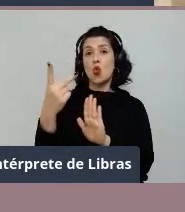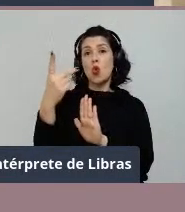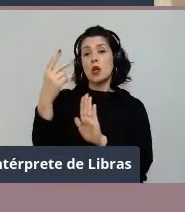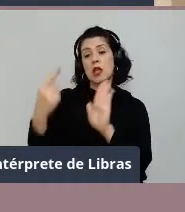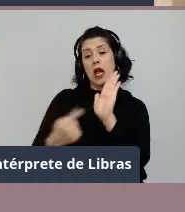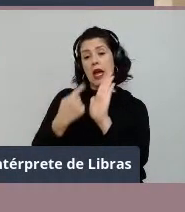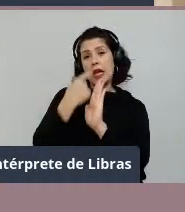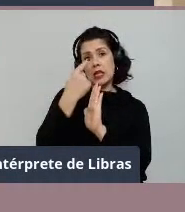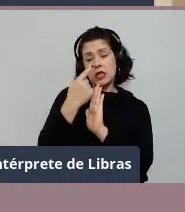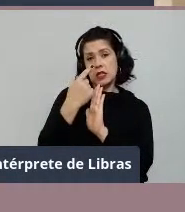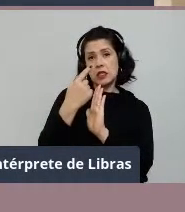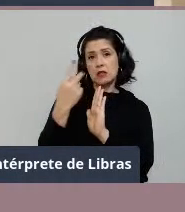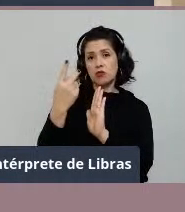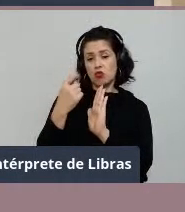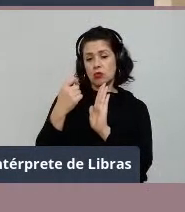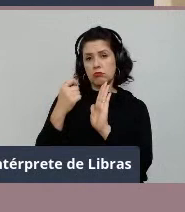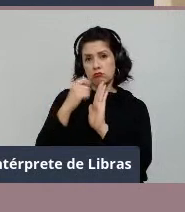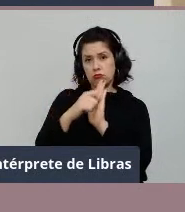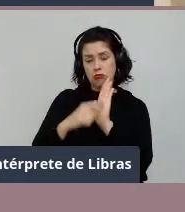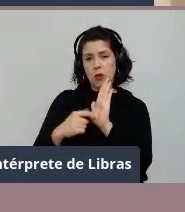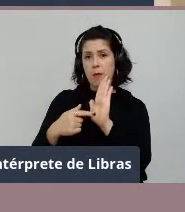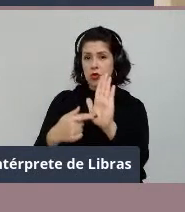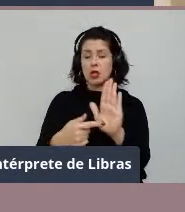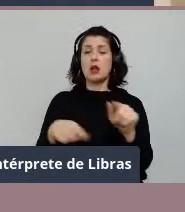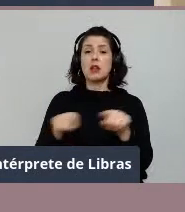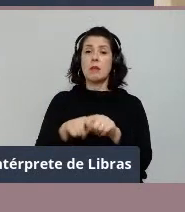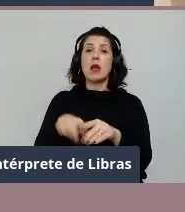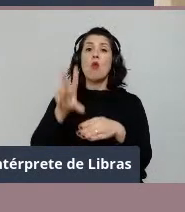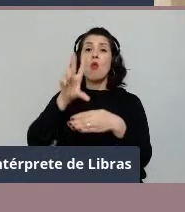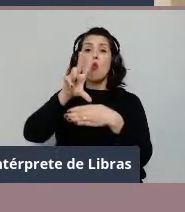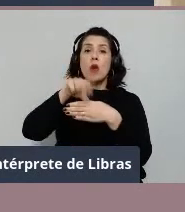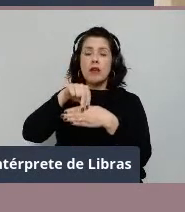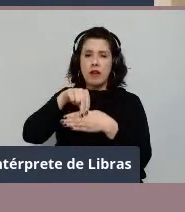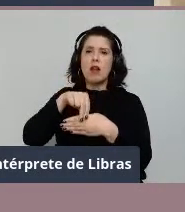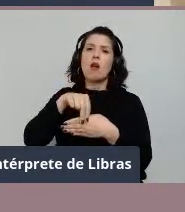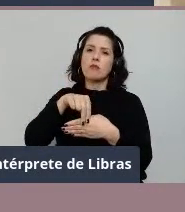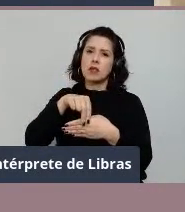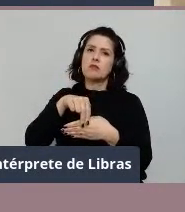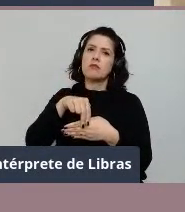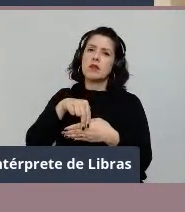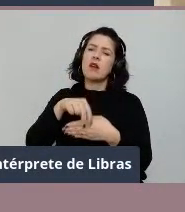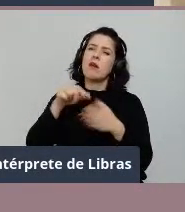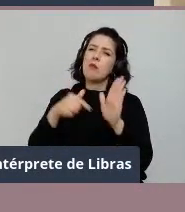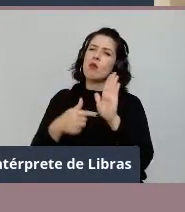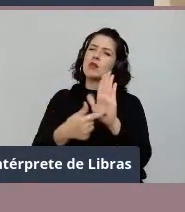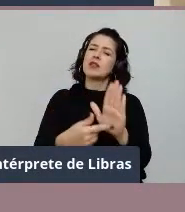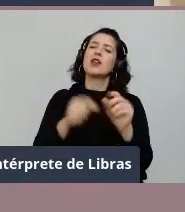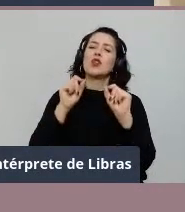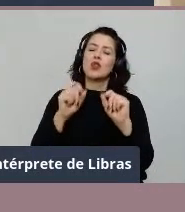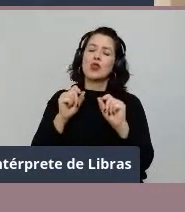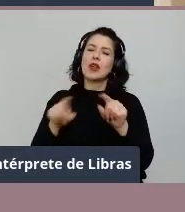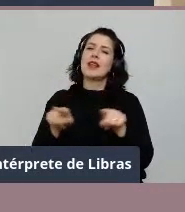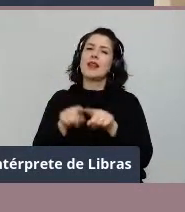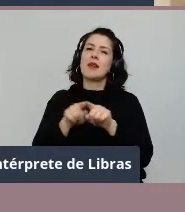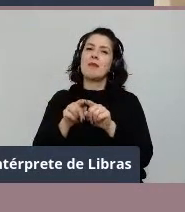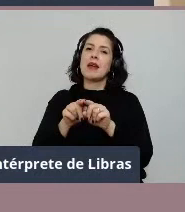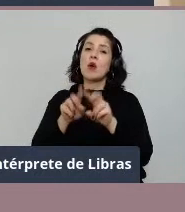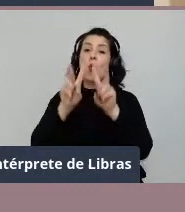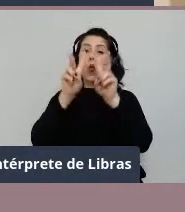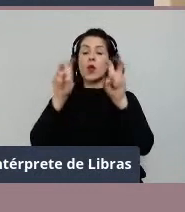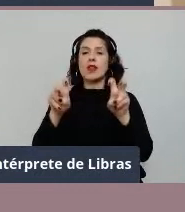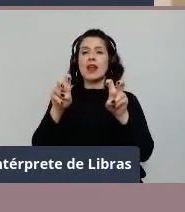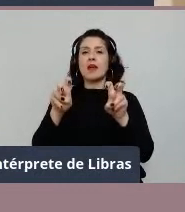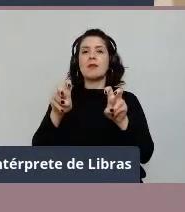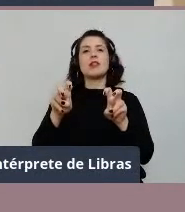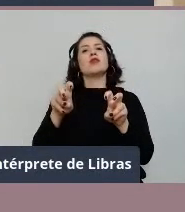exemplificar. E aqui um envelope também, representando a fatia de correspondências do acervo da